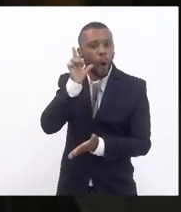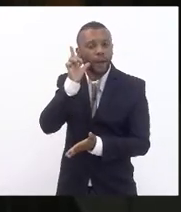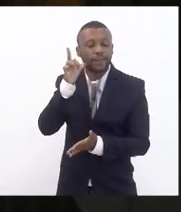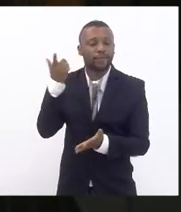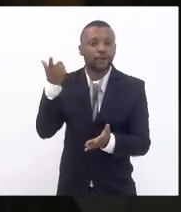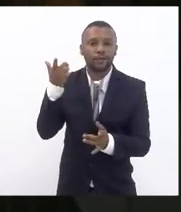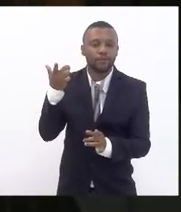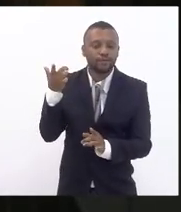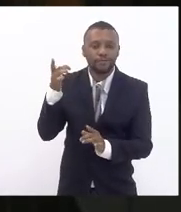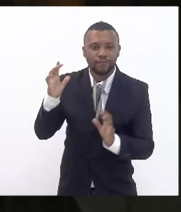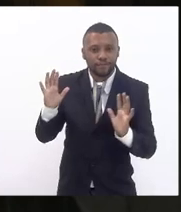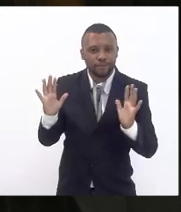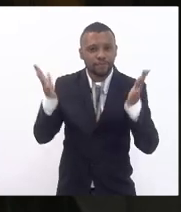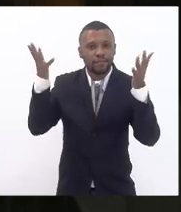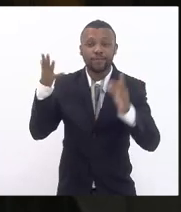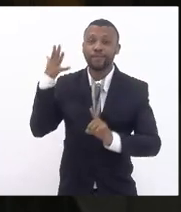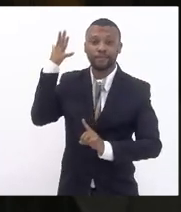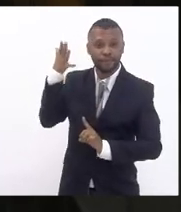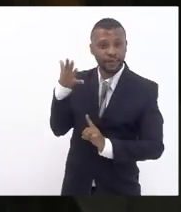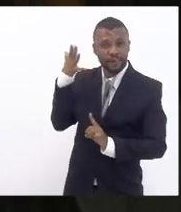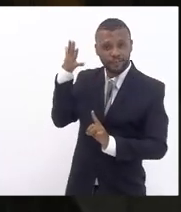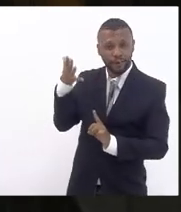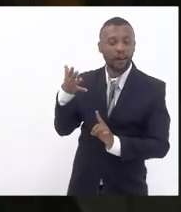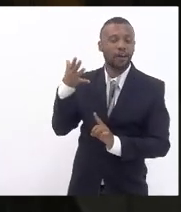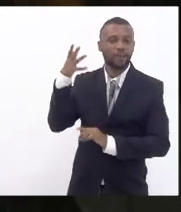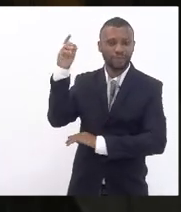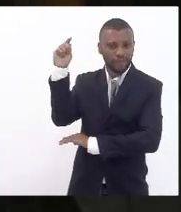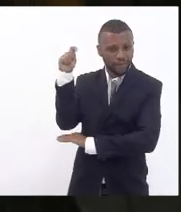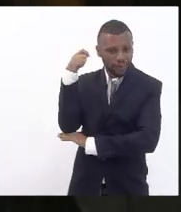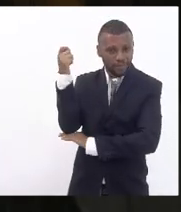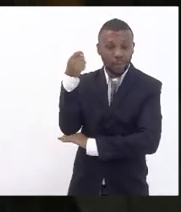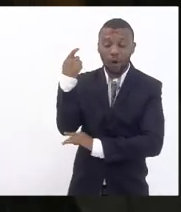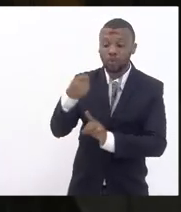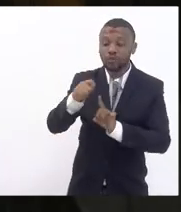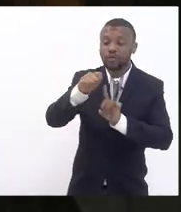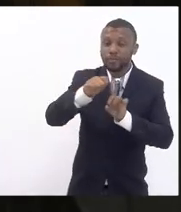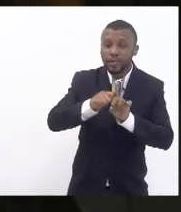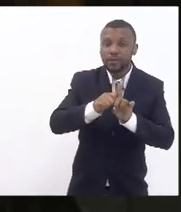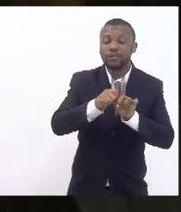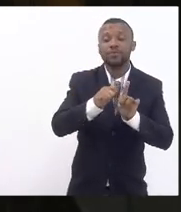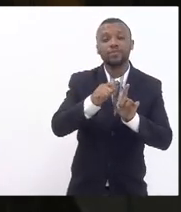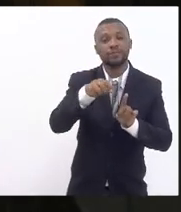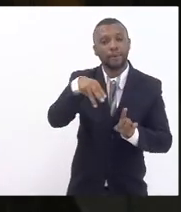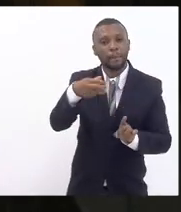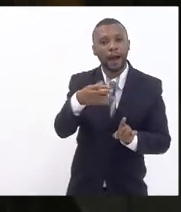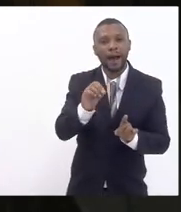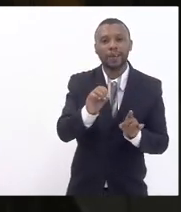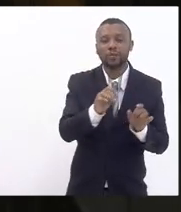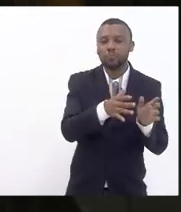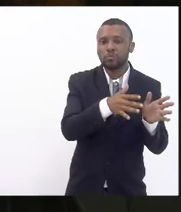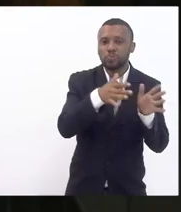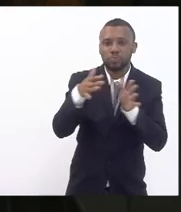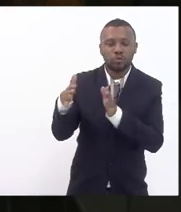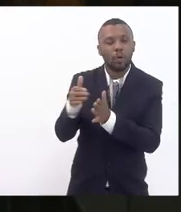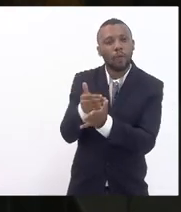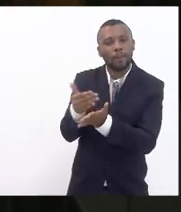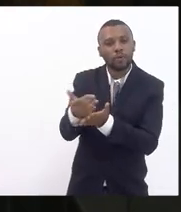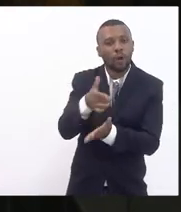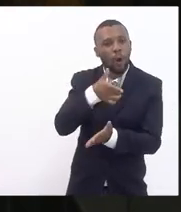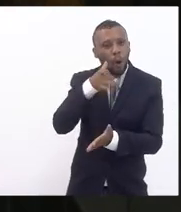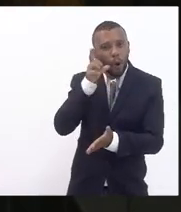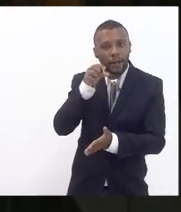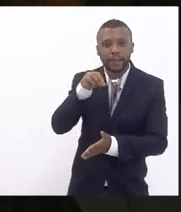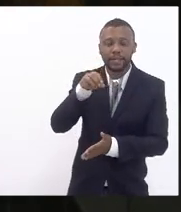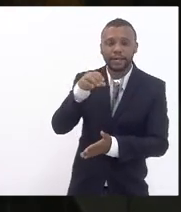festival, com a programação ao longo de todo o mês de março, que teve a abertura ontem em Niterói, na Sala